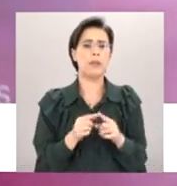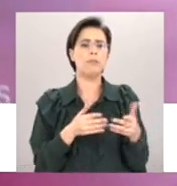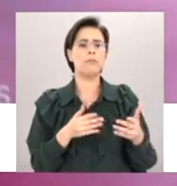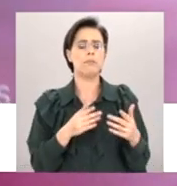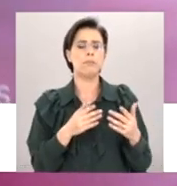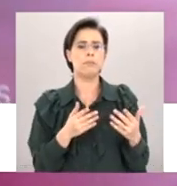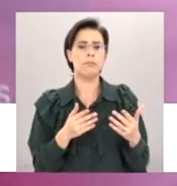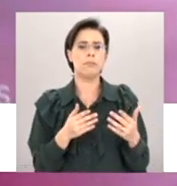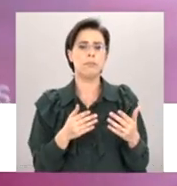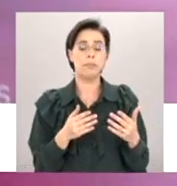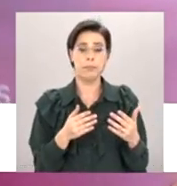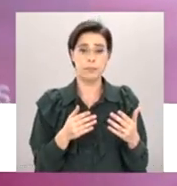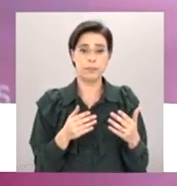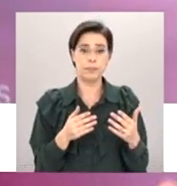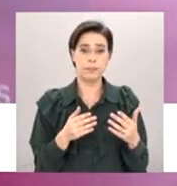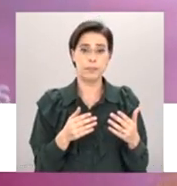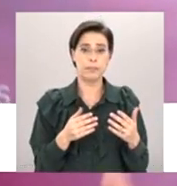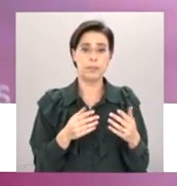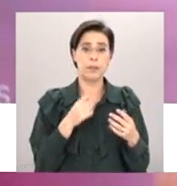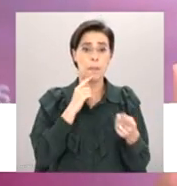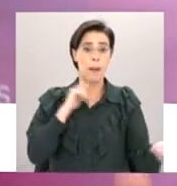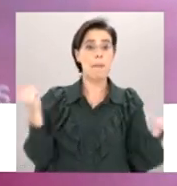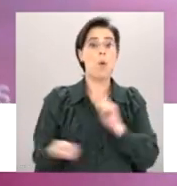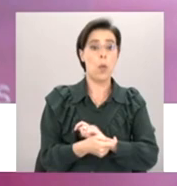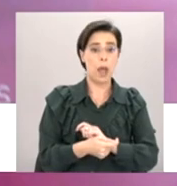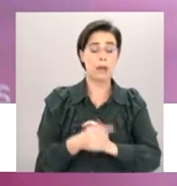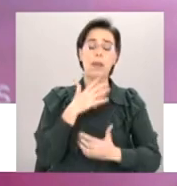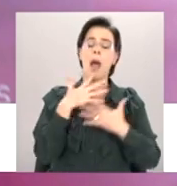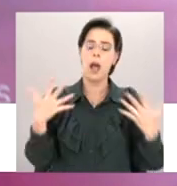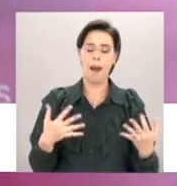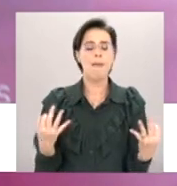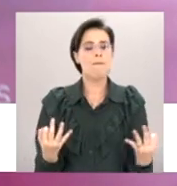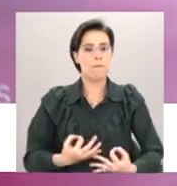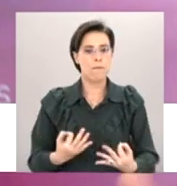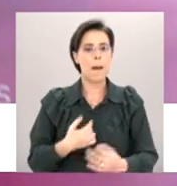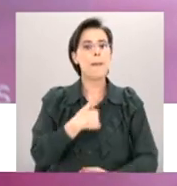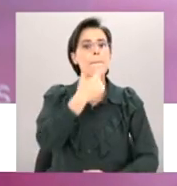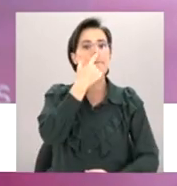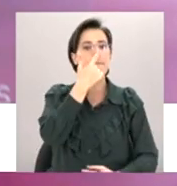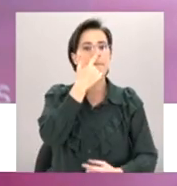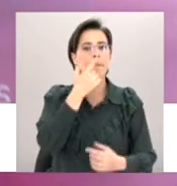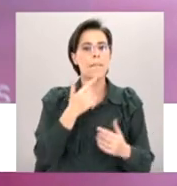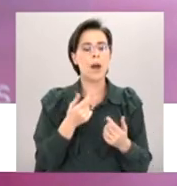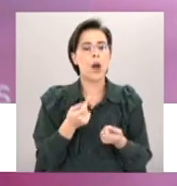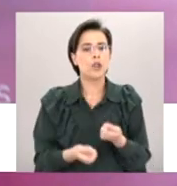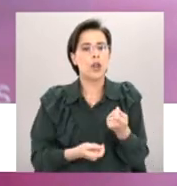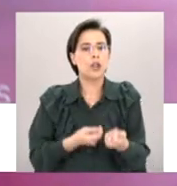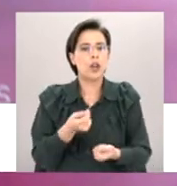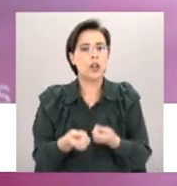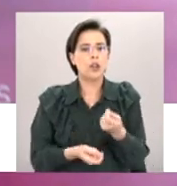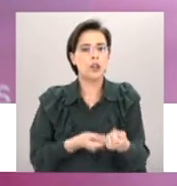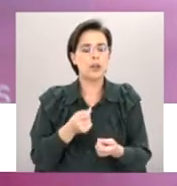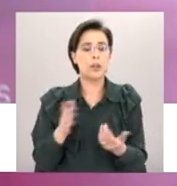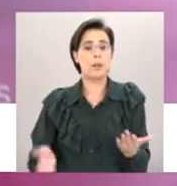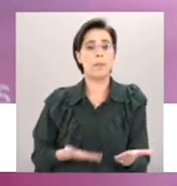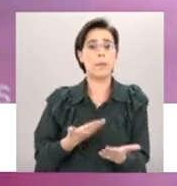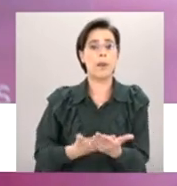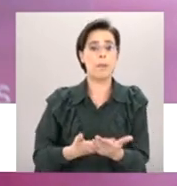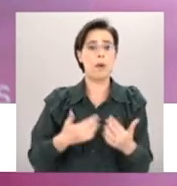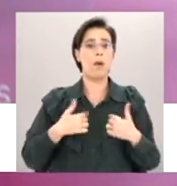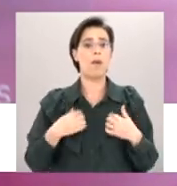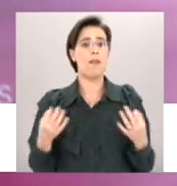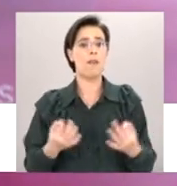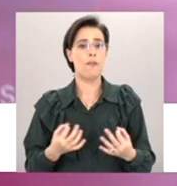uma tradição de braço e que é importante significativa preferimos fazer o forma gradual e as propostas que